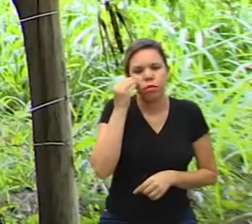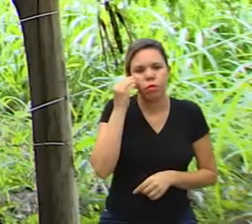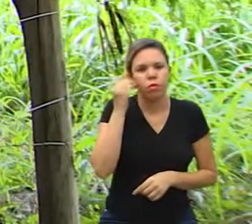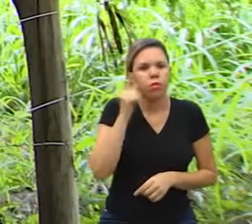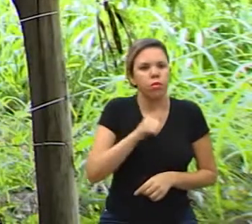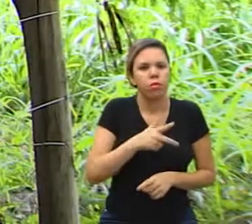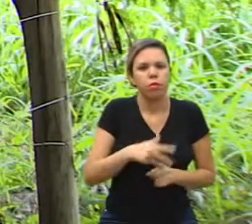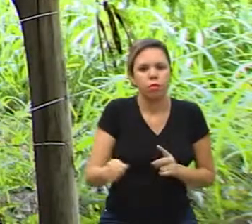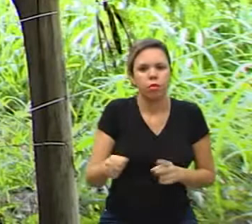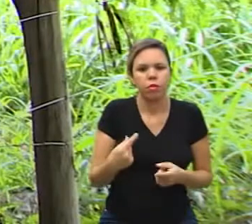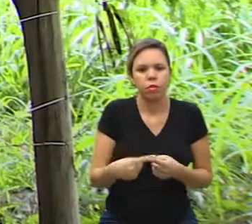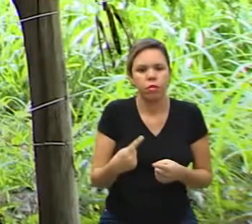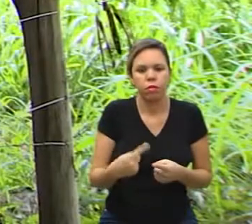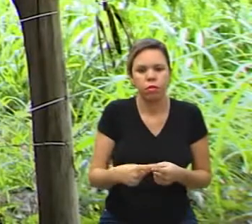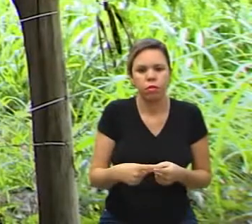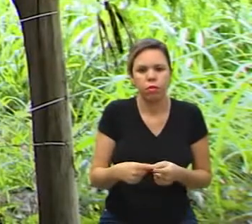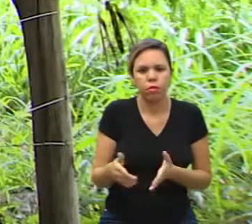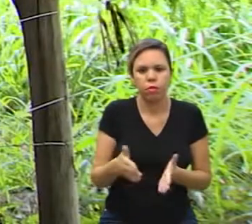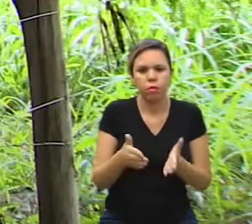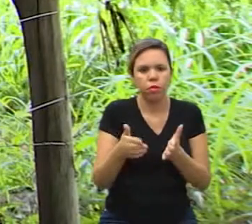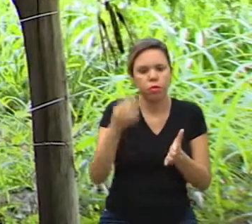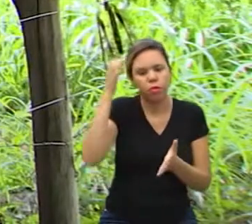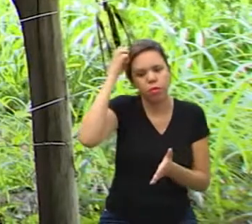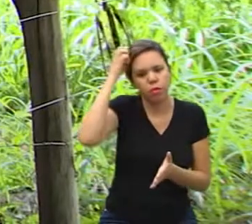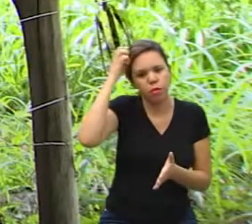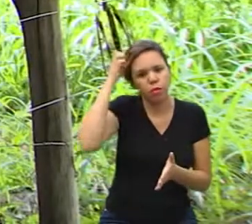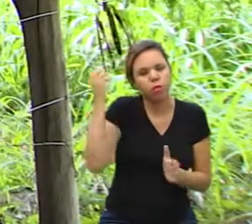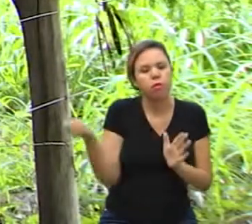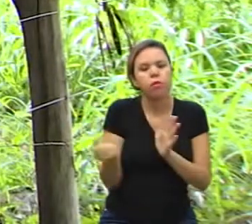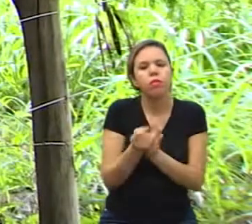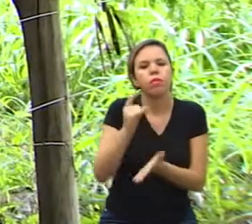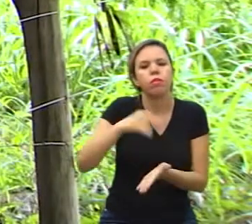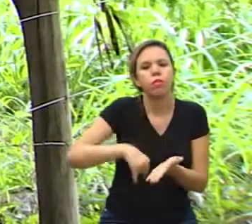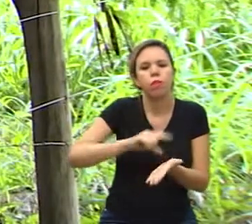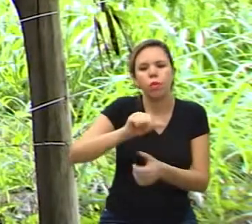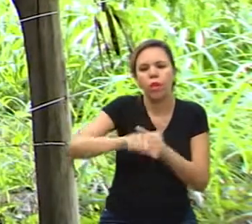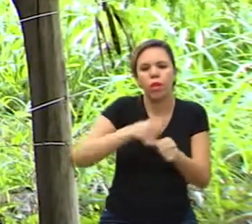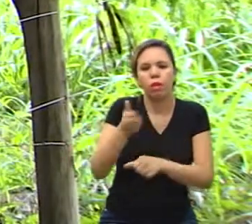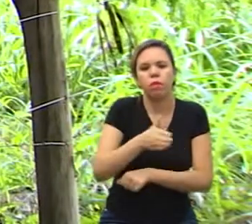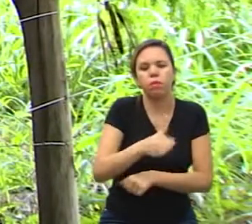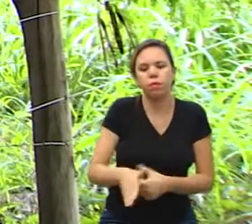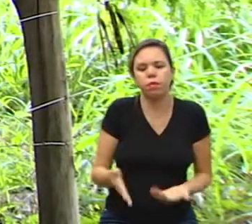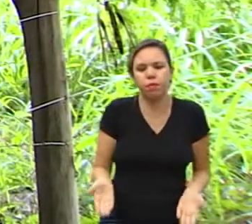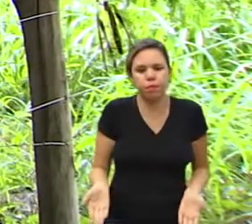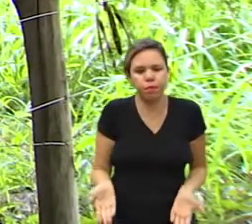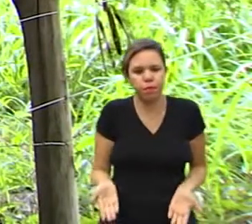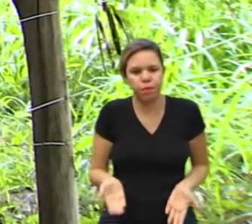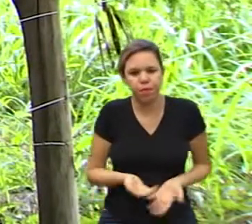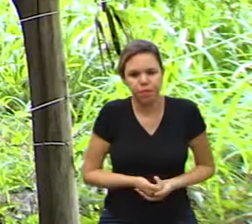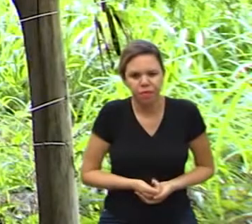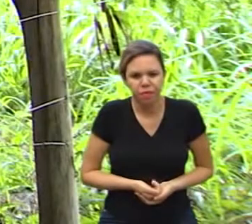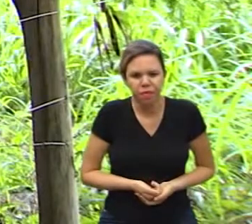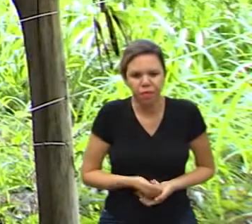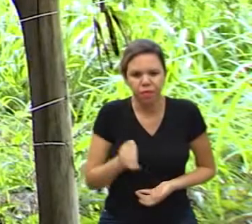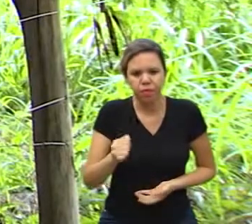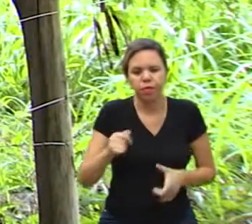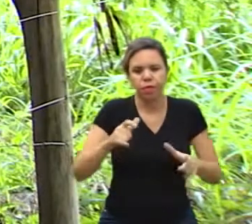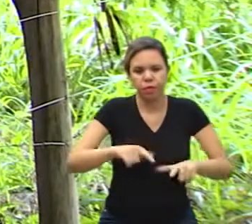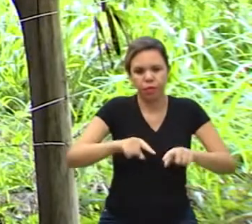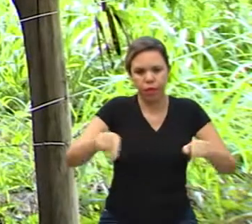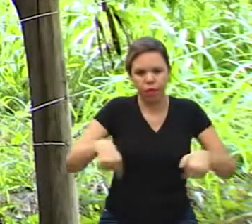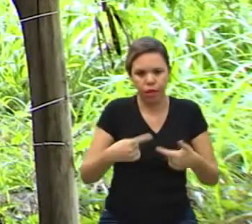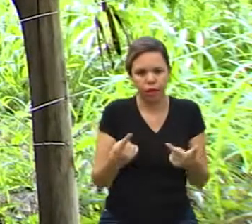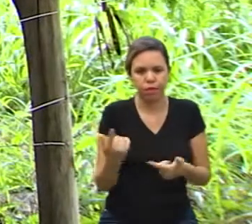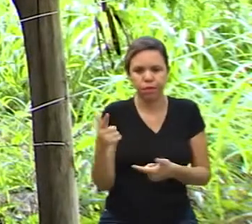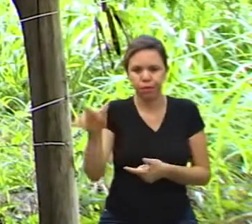tentar resgatar por que essas áreas foram tombadas e destombadas, se